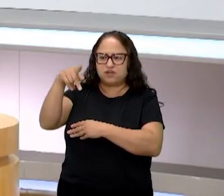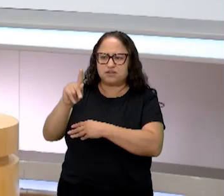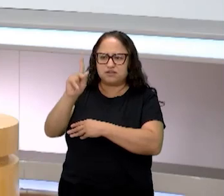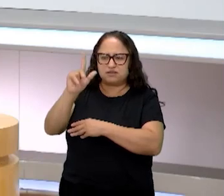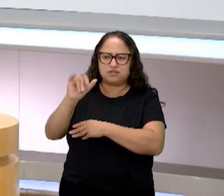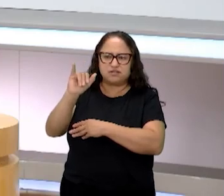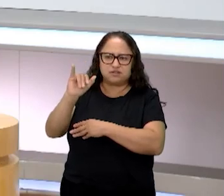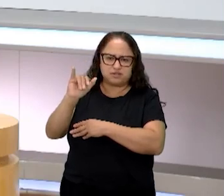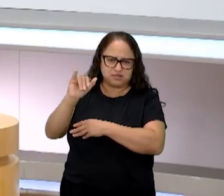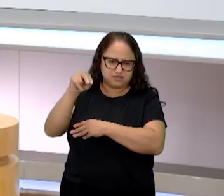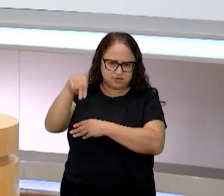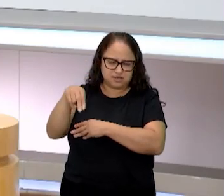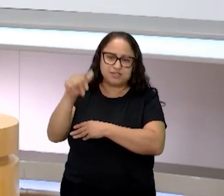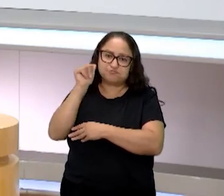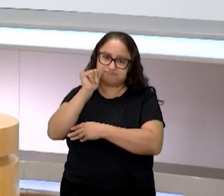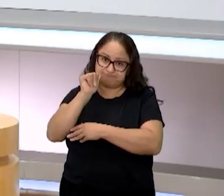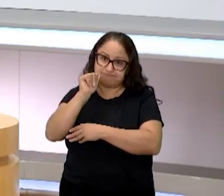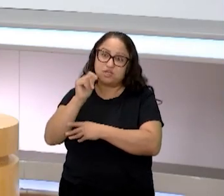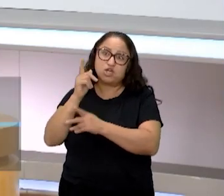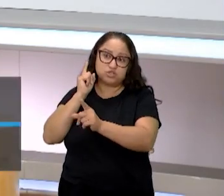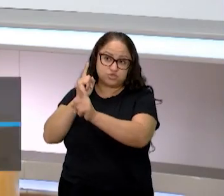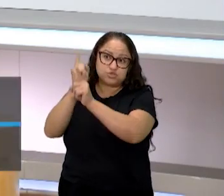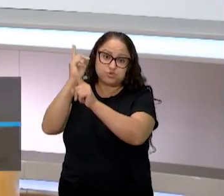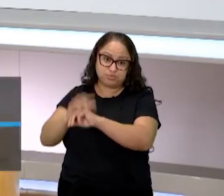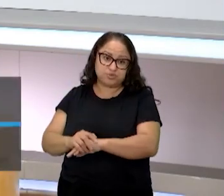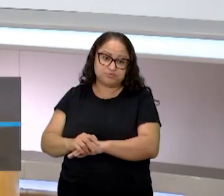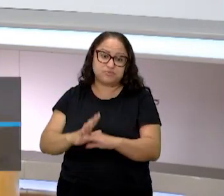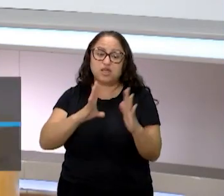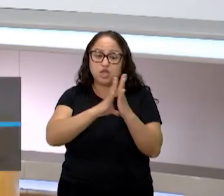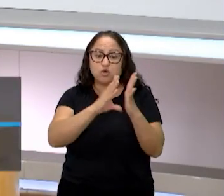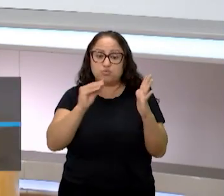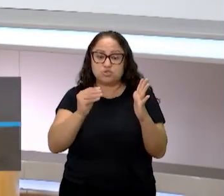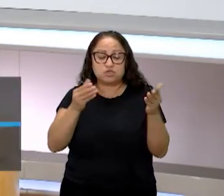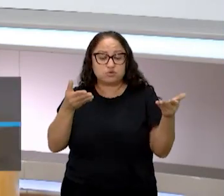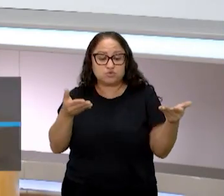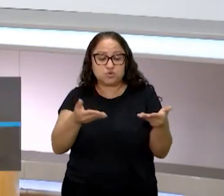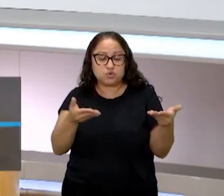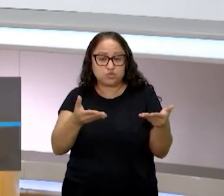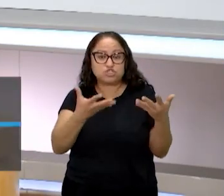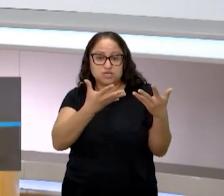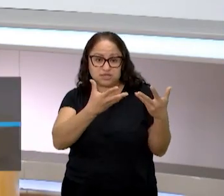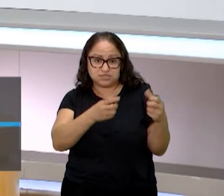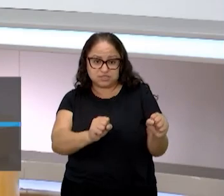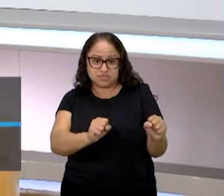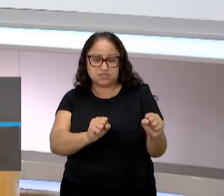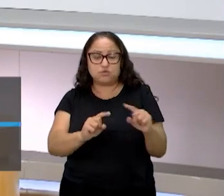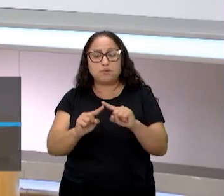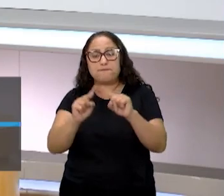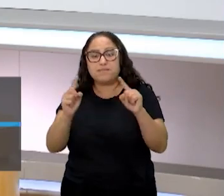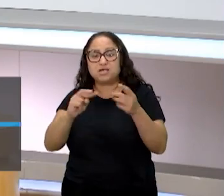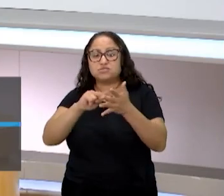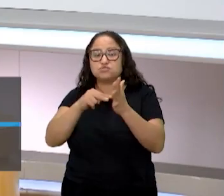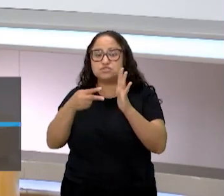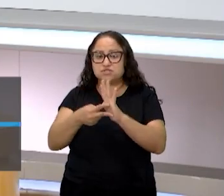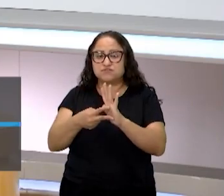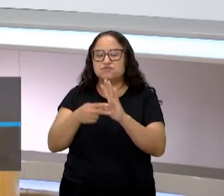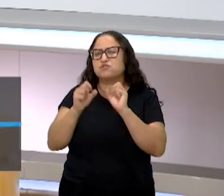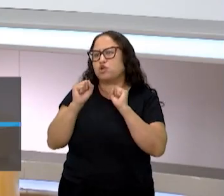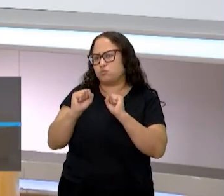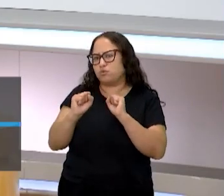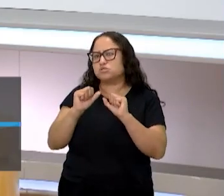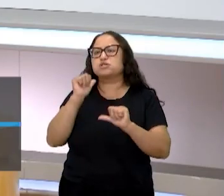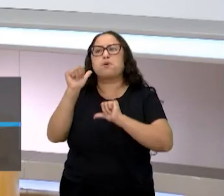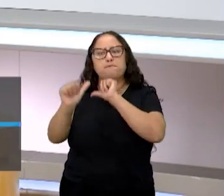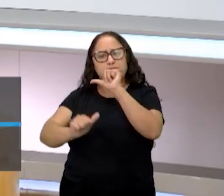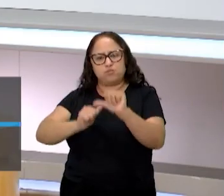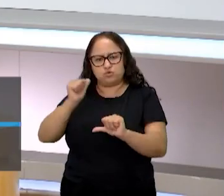isso daqui é um modelo que é aceito atualmente, mas isso não significa também, né, Giba, que ele possa sofrer